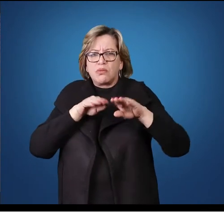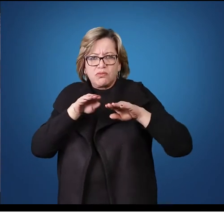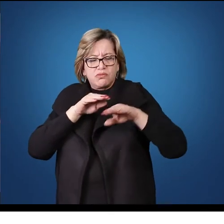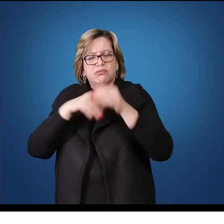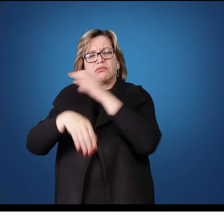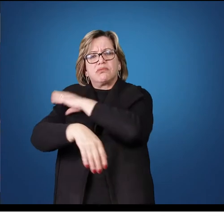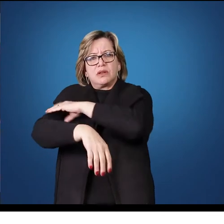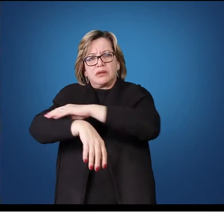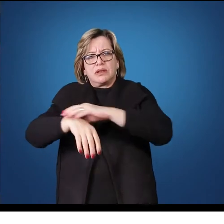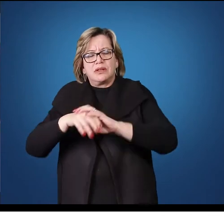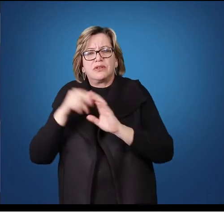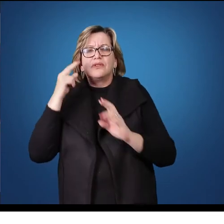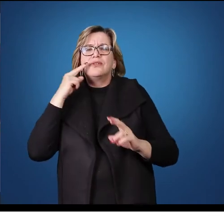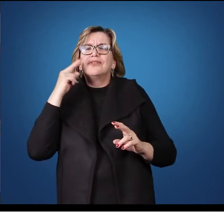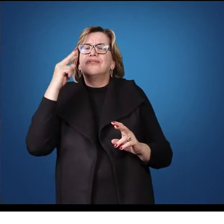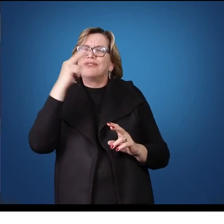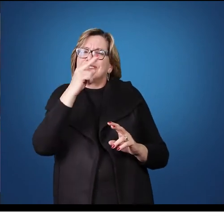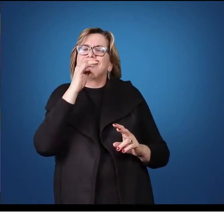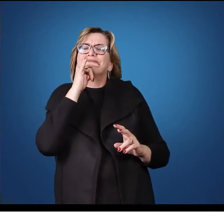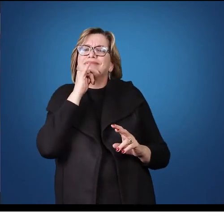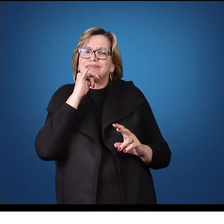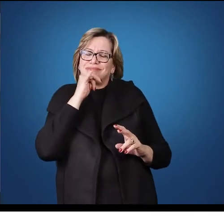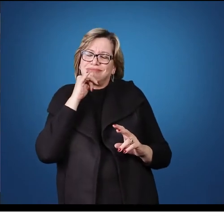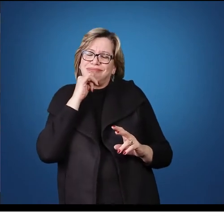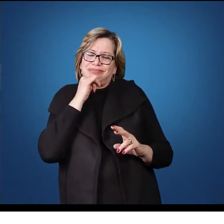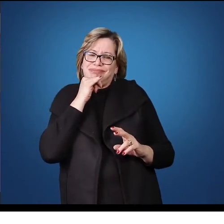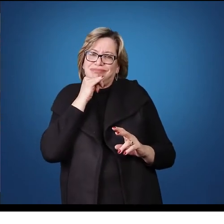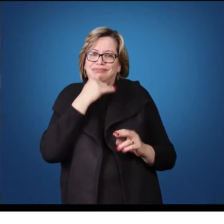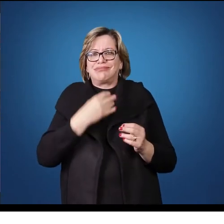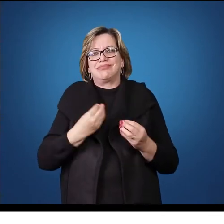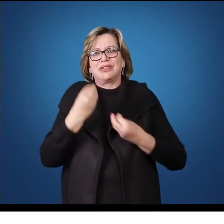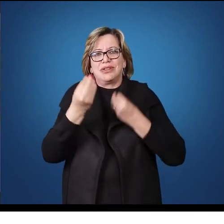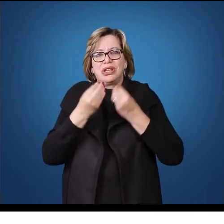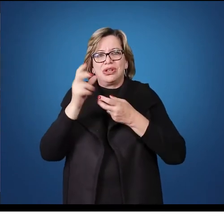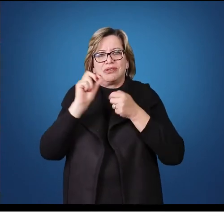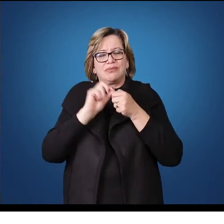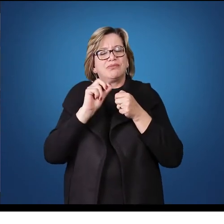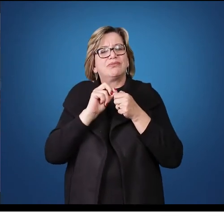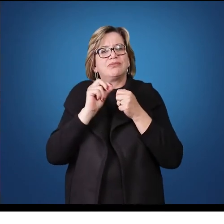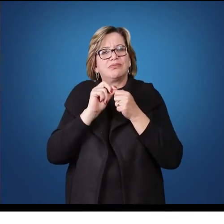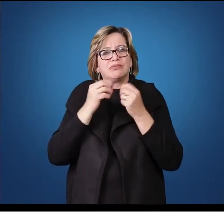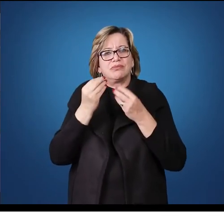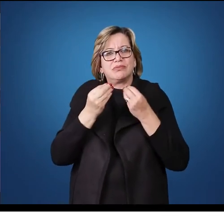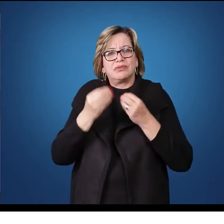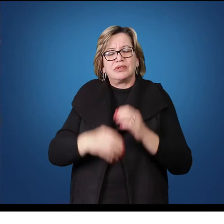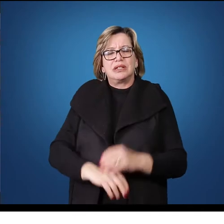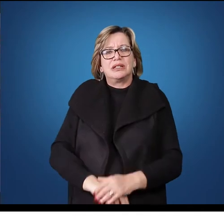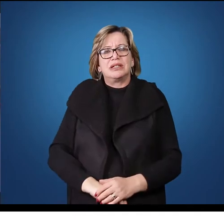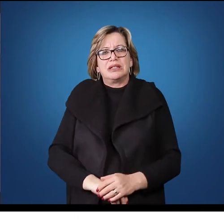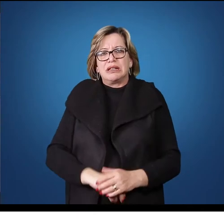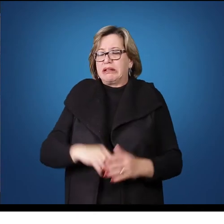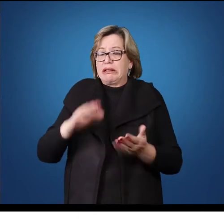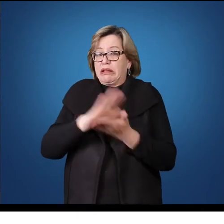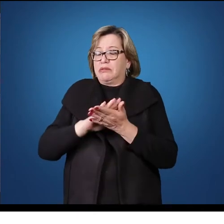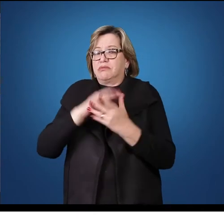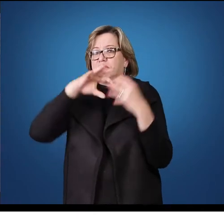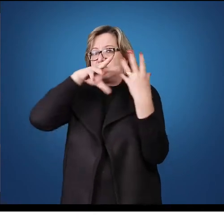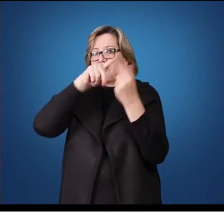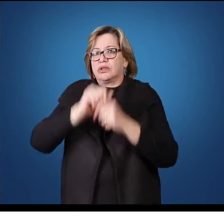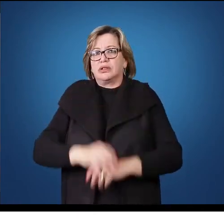salto. Tá bom, Jéssica, por favor, faça uma demonstração da passagem de ataque com salto sem bola primeiro, por favor.